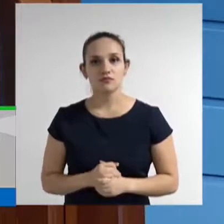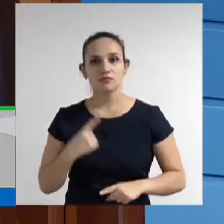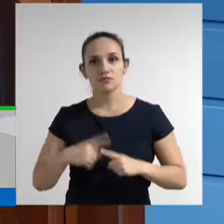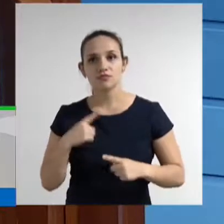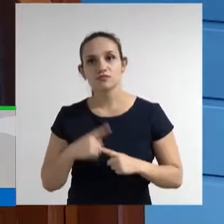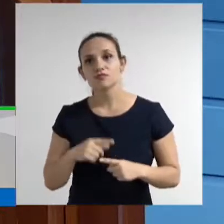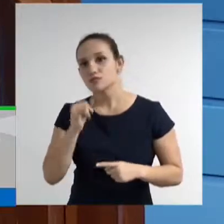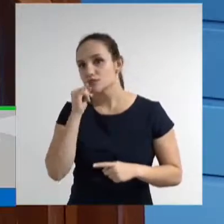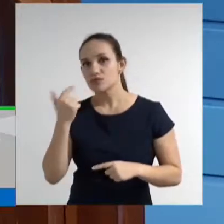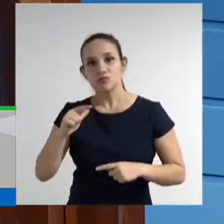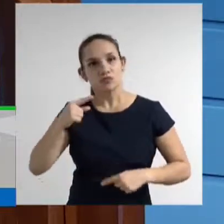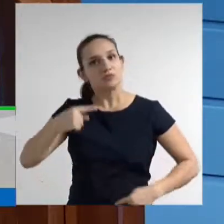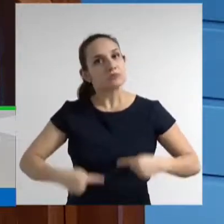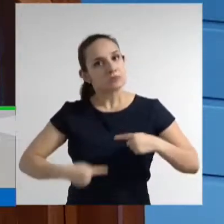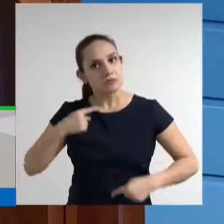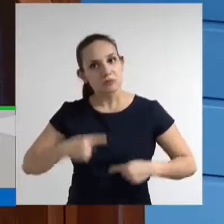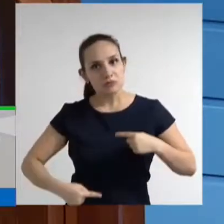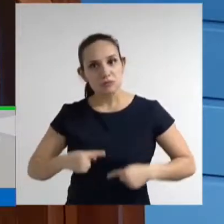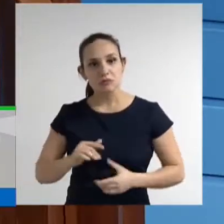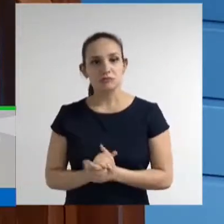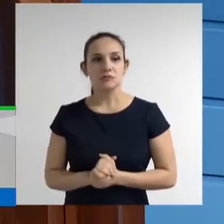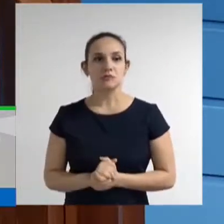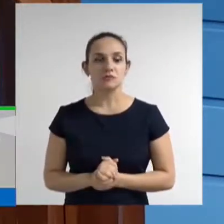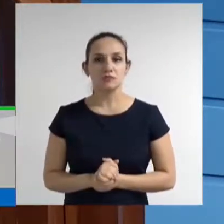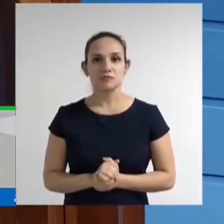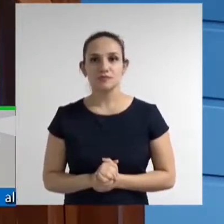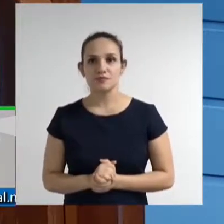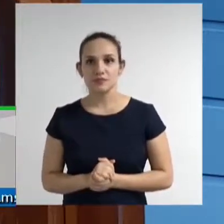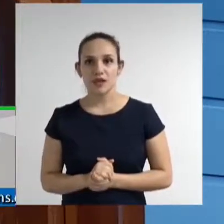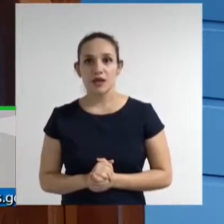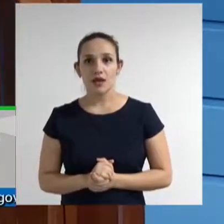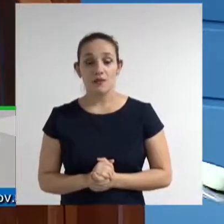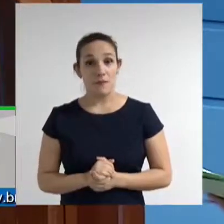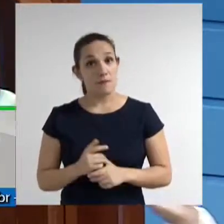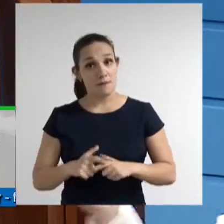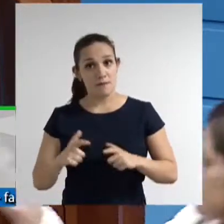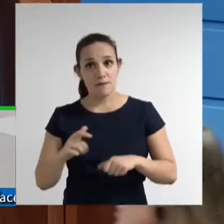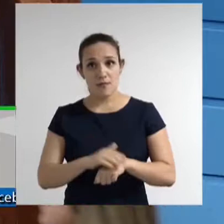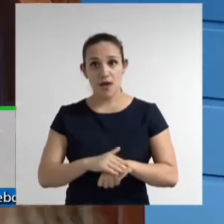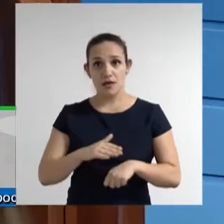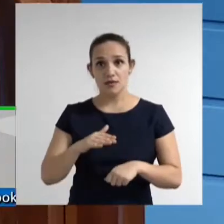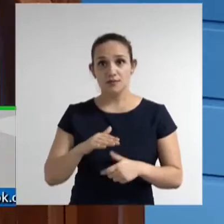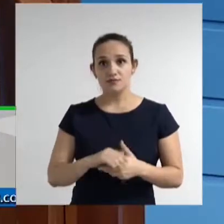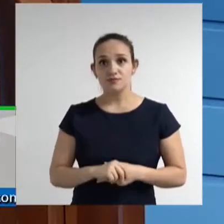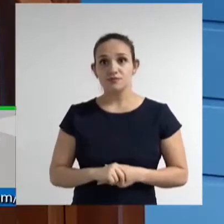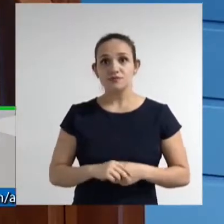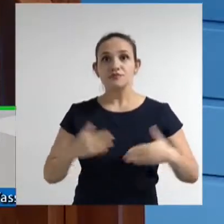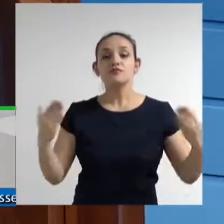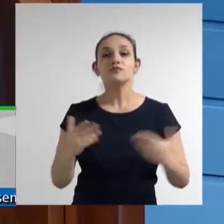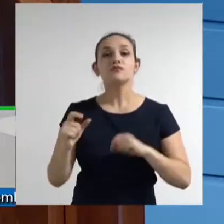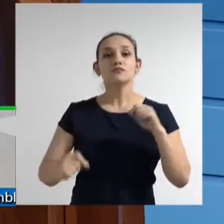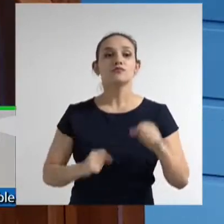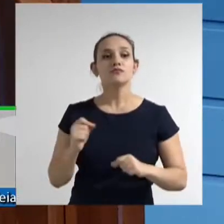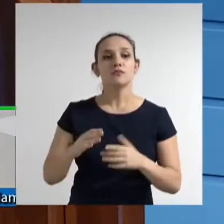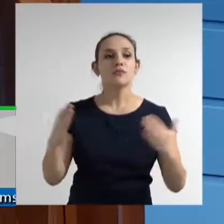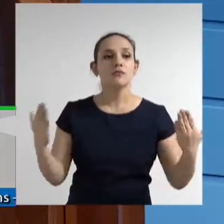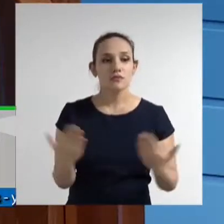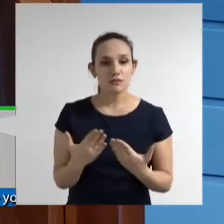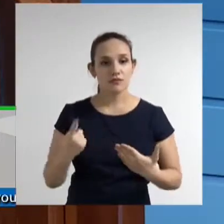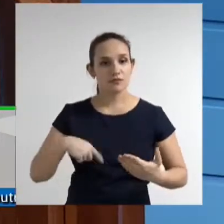de não ter tido uma discussão, na nossa avaliação, uma discussão mais ampla, nós estamos atendendo também um interesse